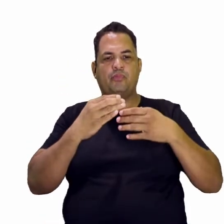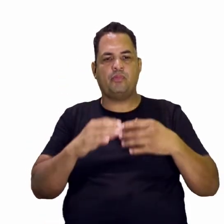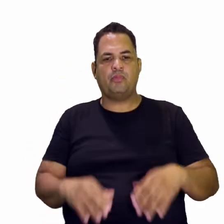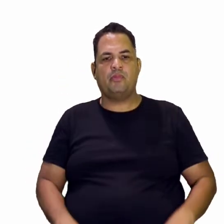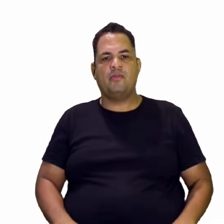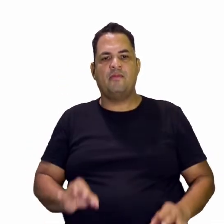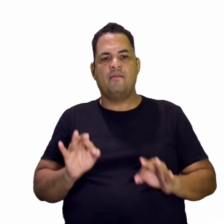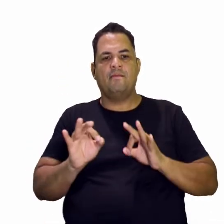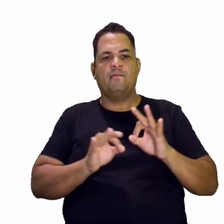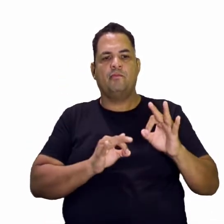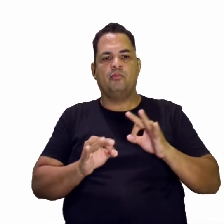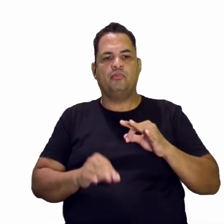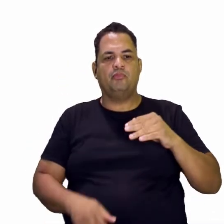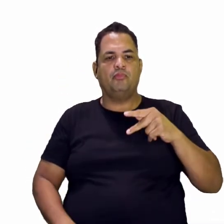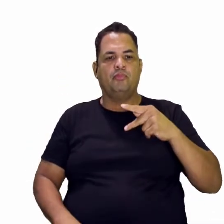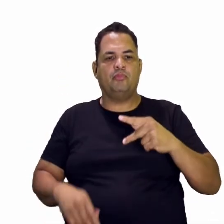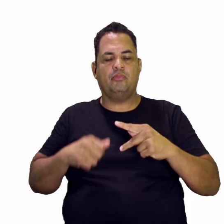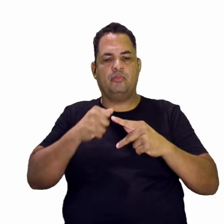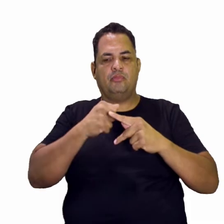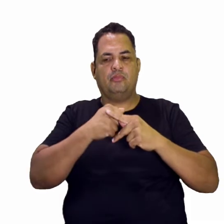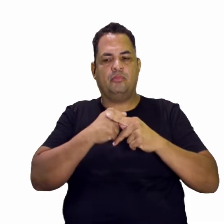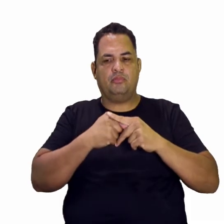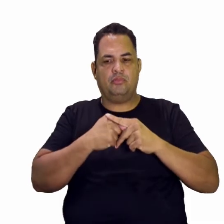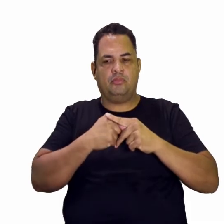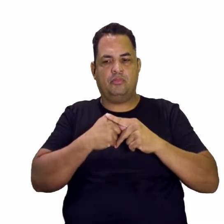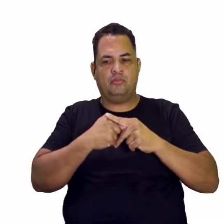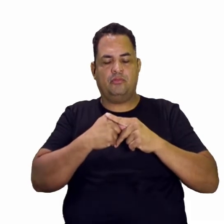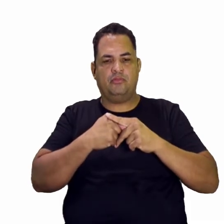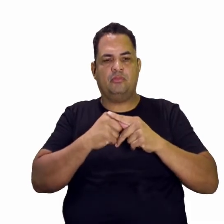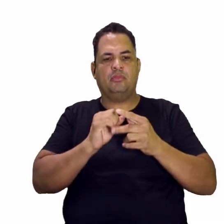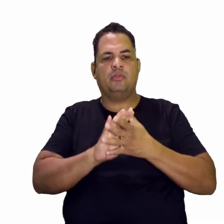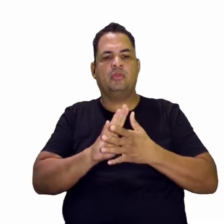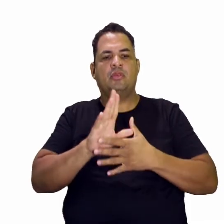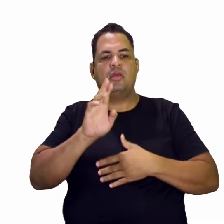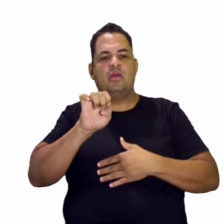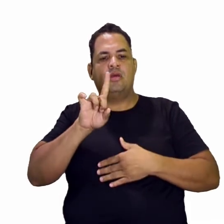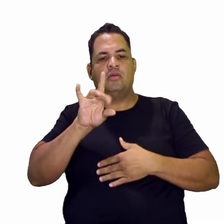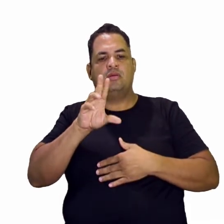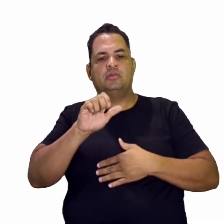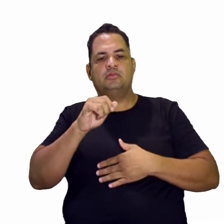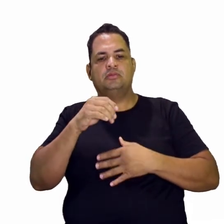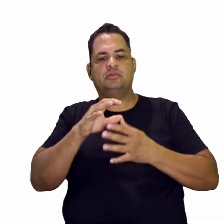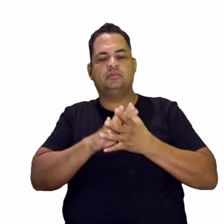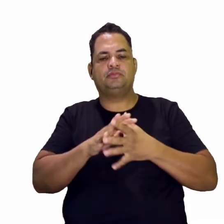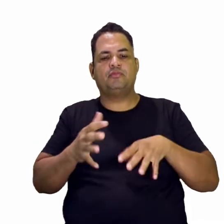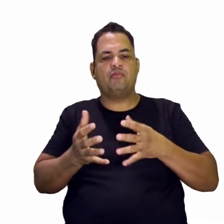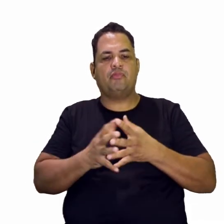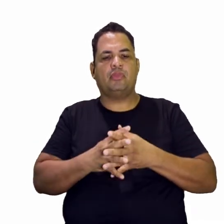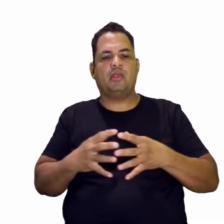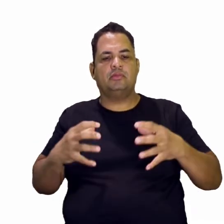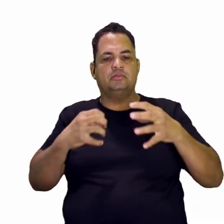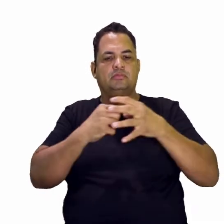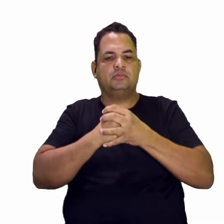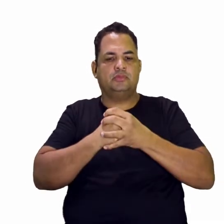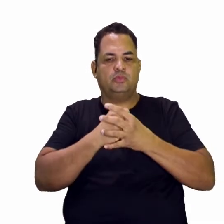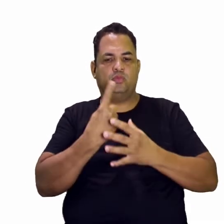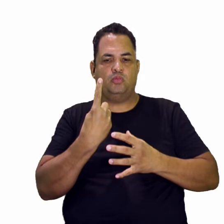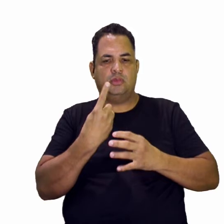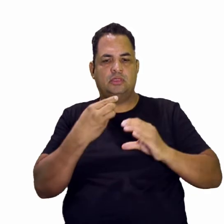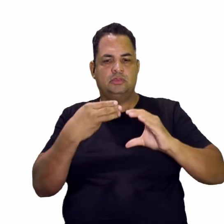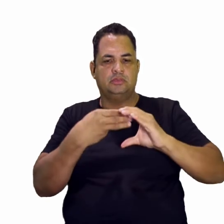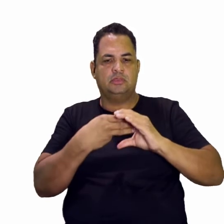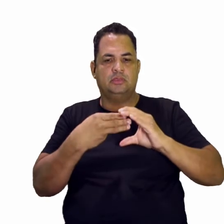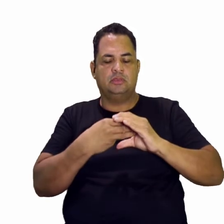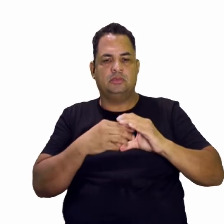de organismos protozoários. E as algas protistas, que podem ser ou multi ou